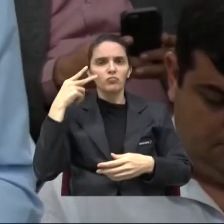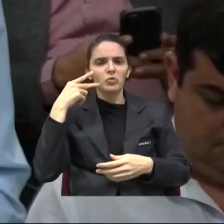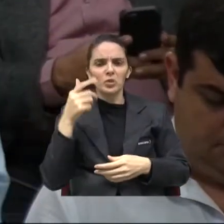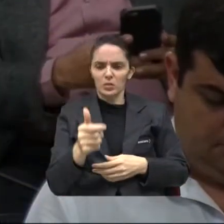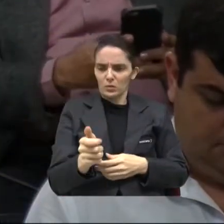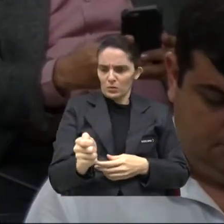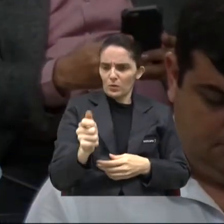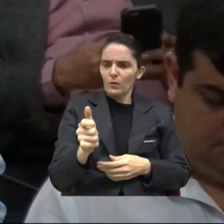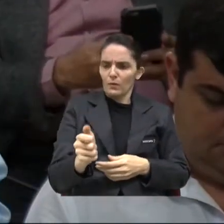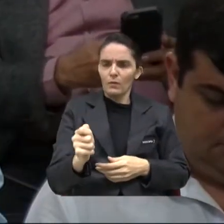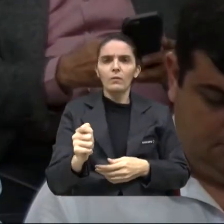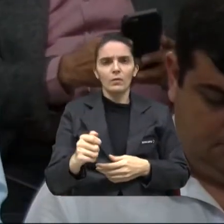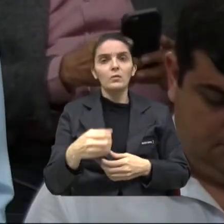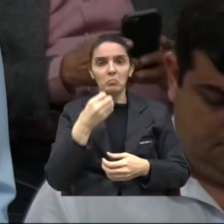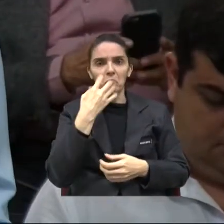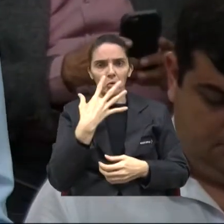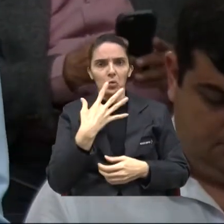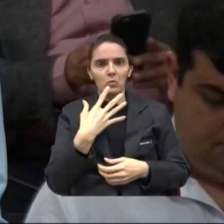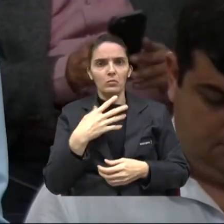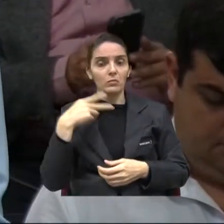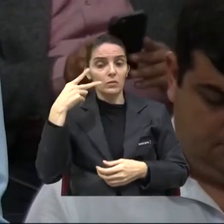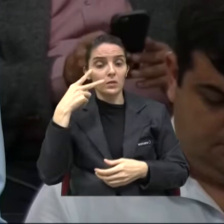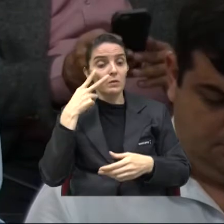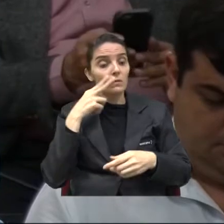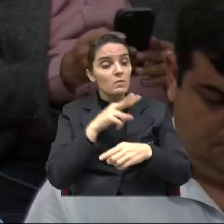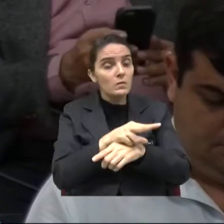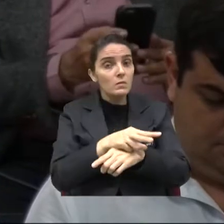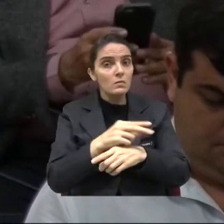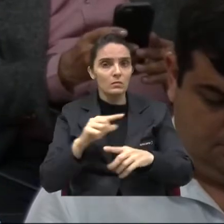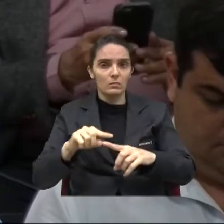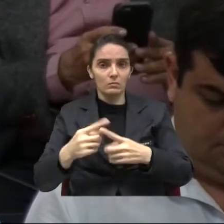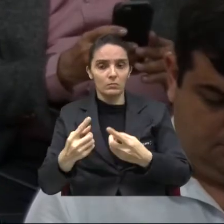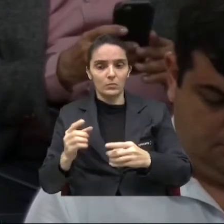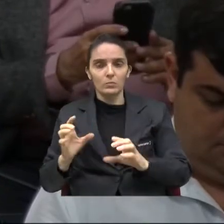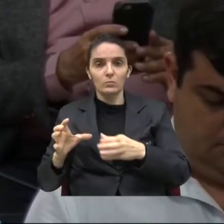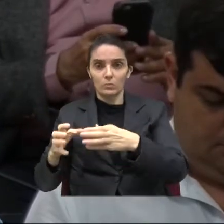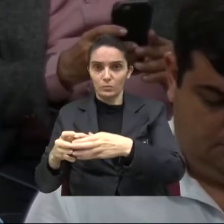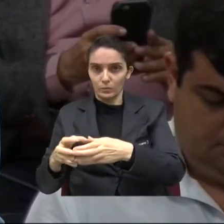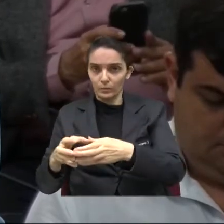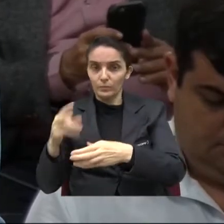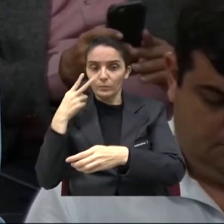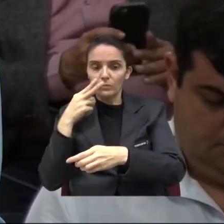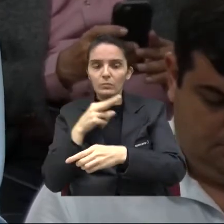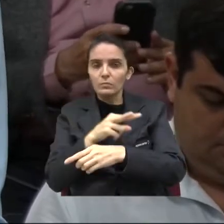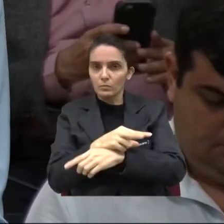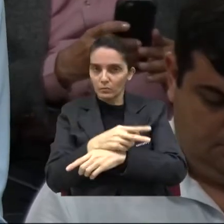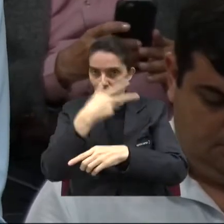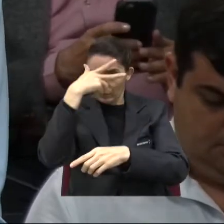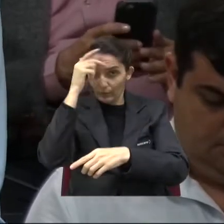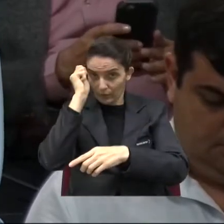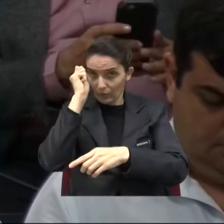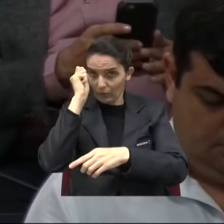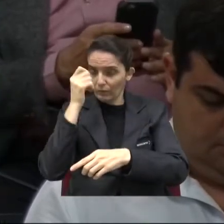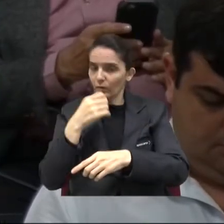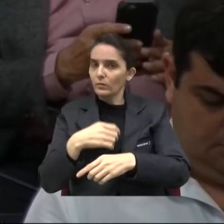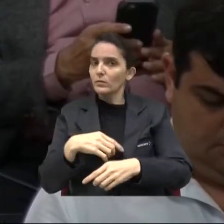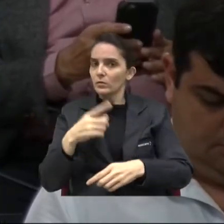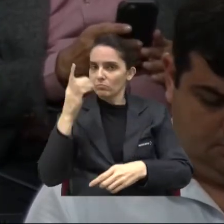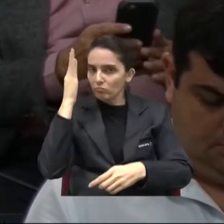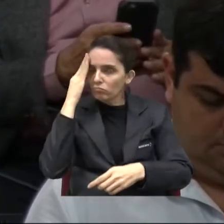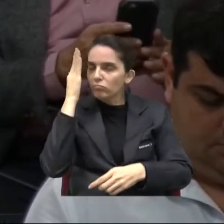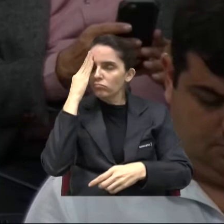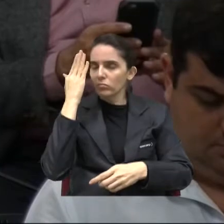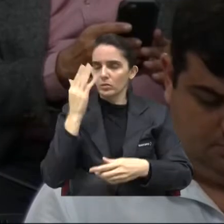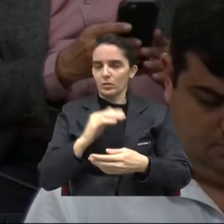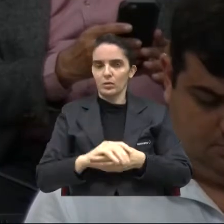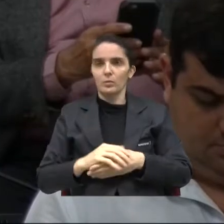temos que fiscalizar mesmo. Mas eu quero dizer que a Comissão de Fiscalização do Atos Executivo está atento a isso e vai trazer o responsável da